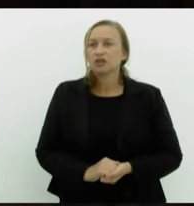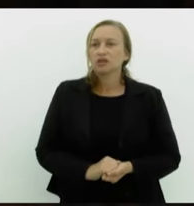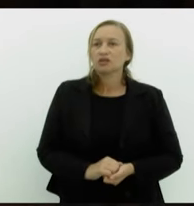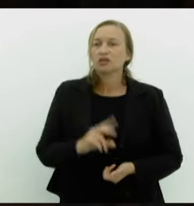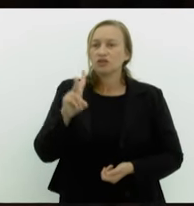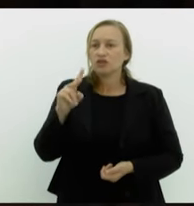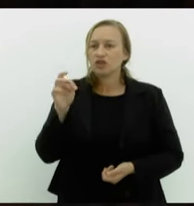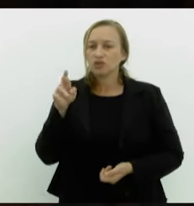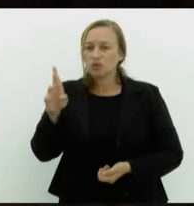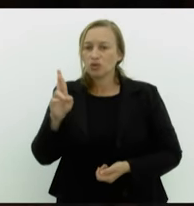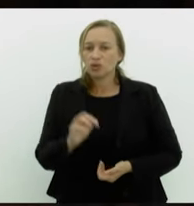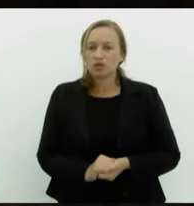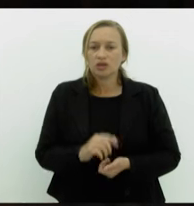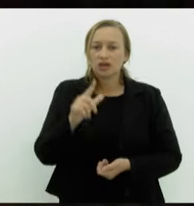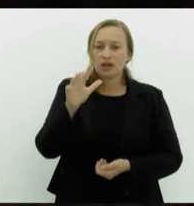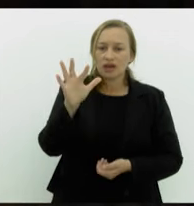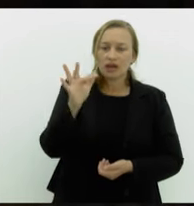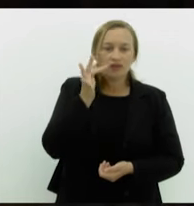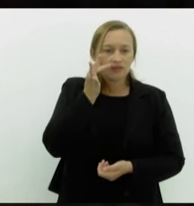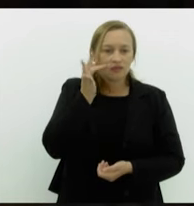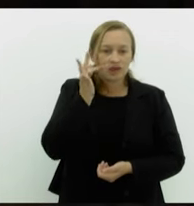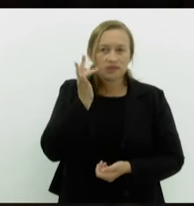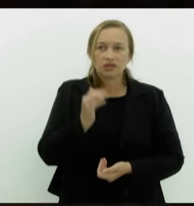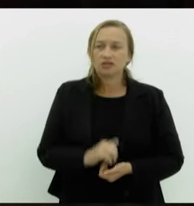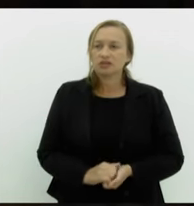Vitor Júnior. Flávio Serafim.